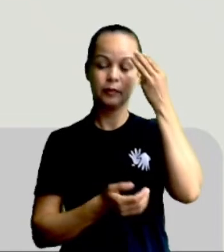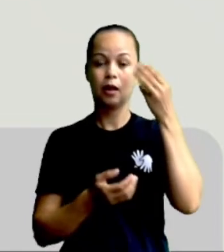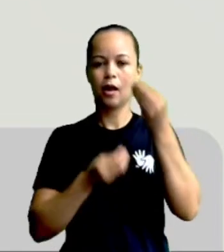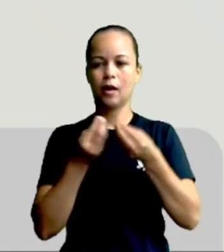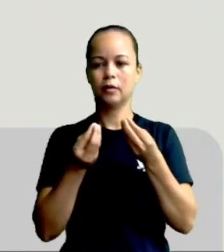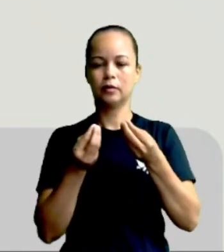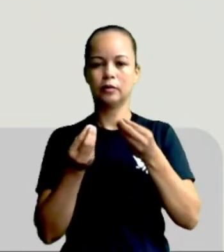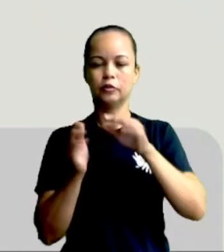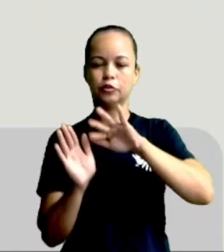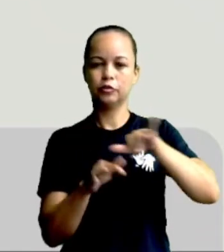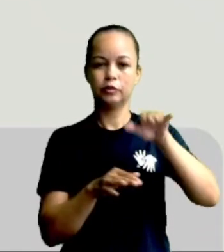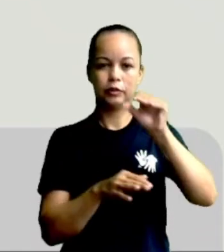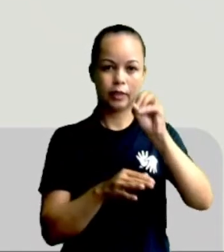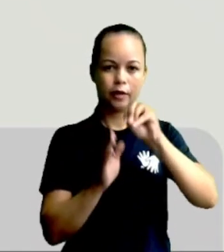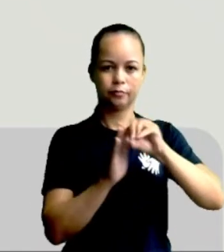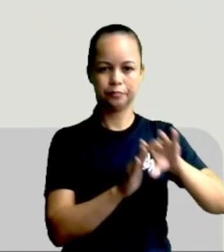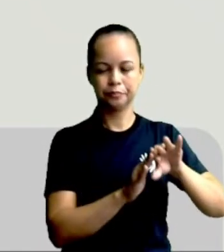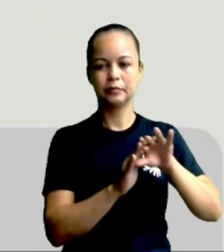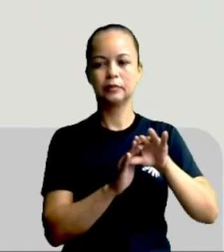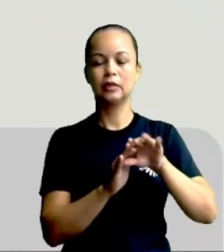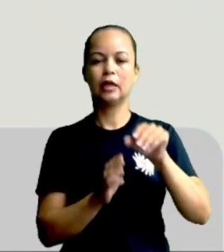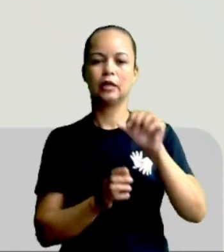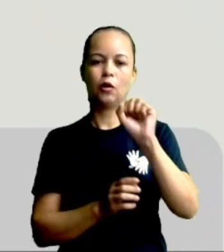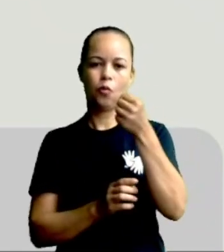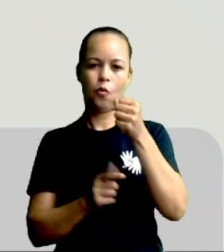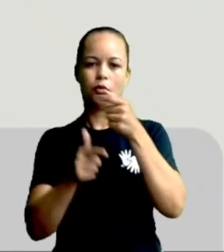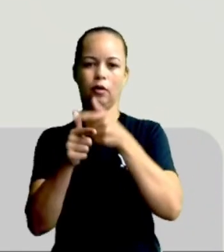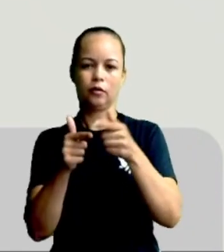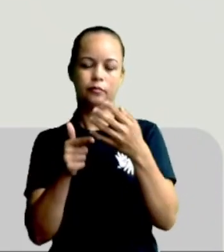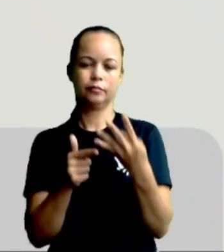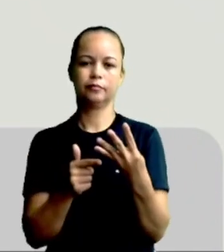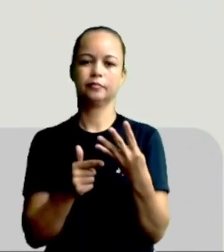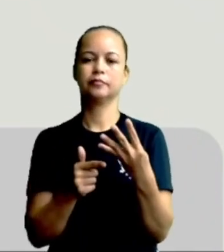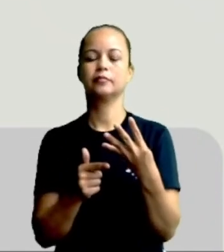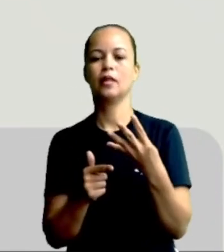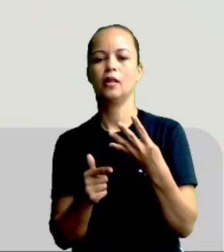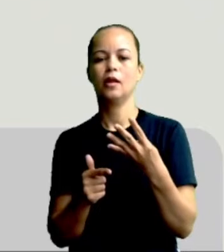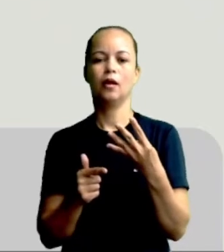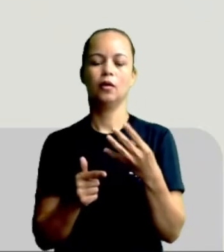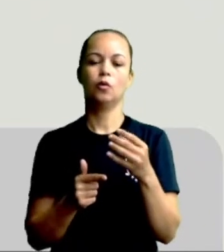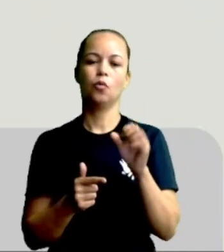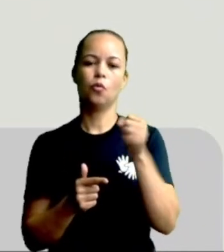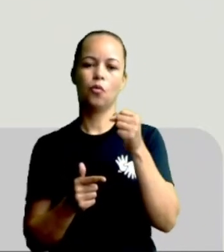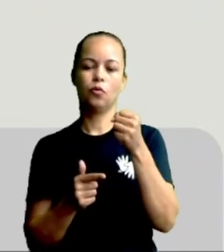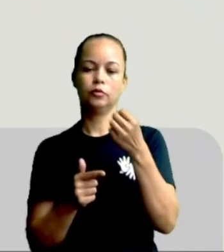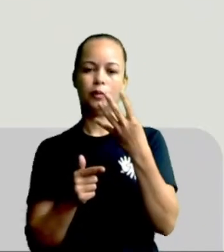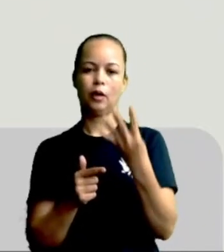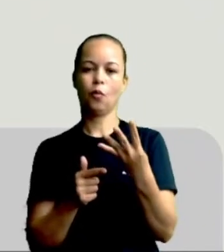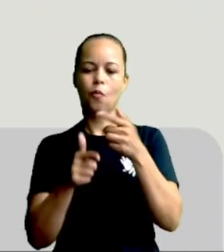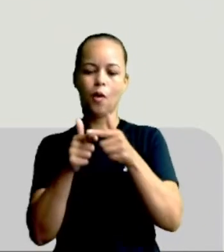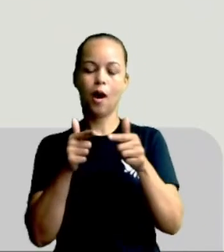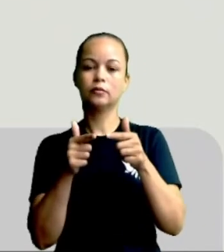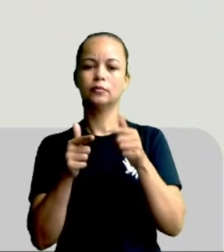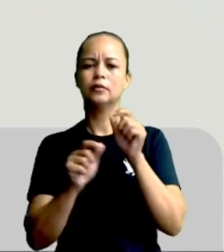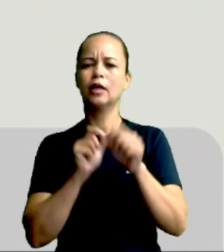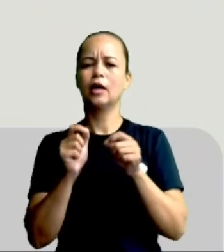425 picolés pela manhã e 595 à tarde, logo todos os alunos